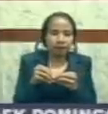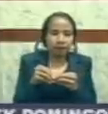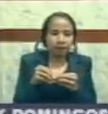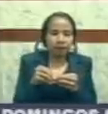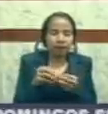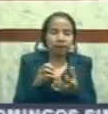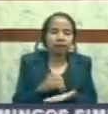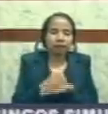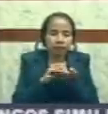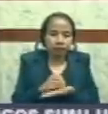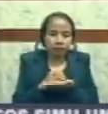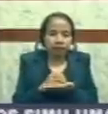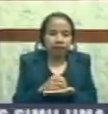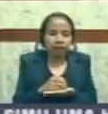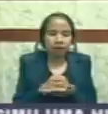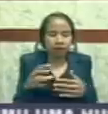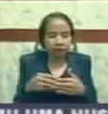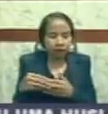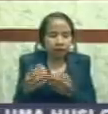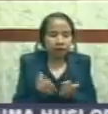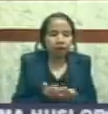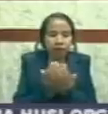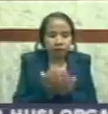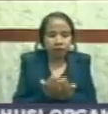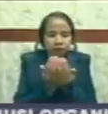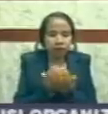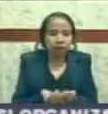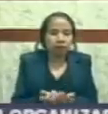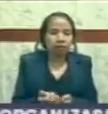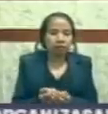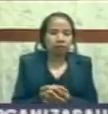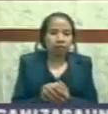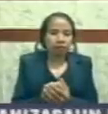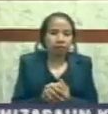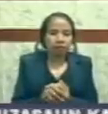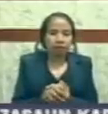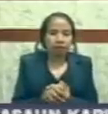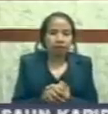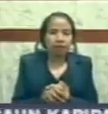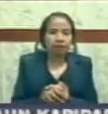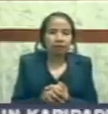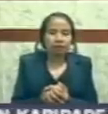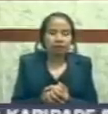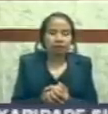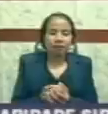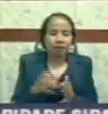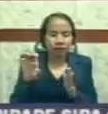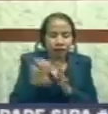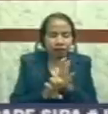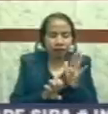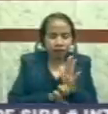Raiwa Ninha, especial para a Rô Ninha, Estado